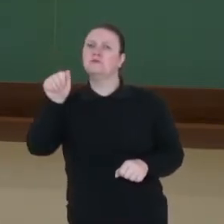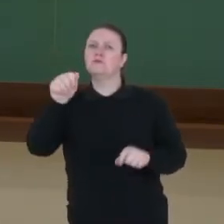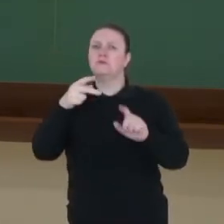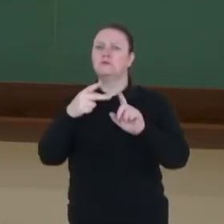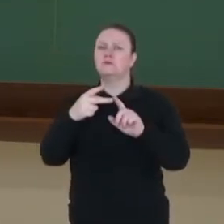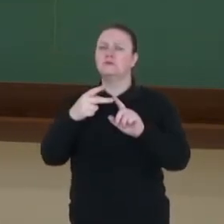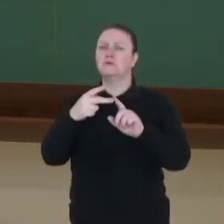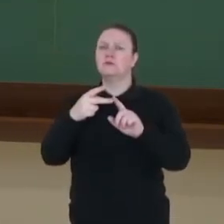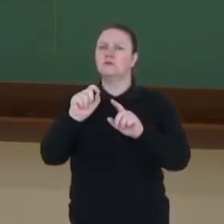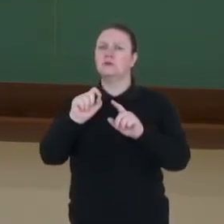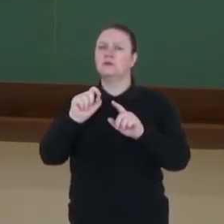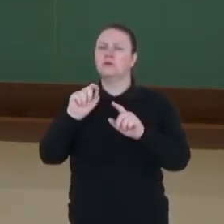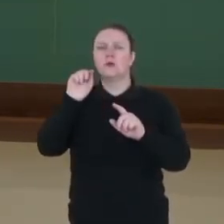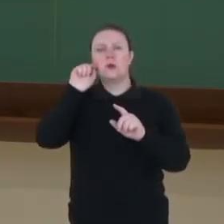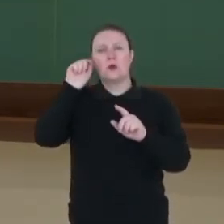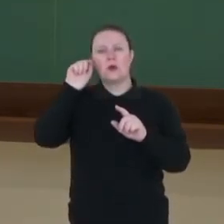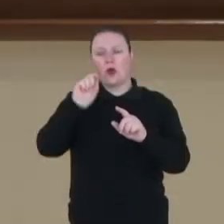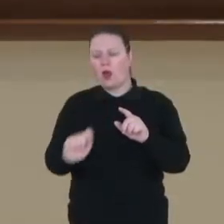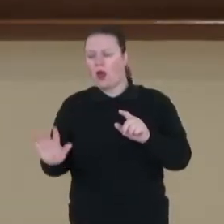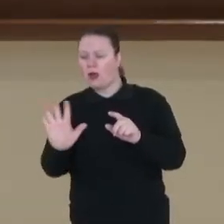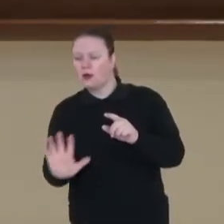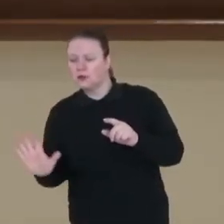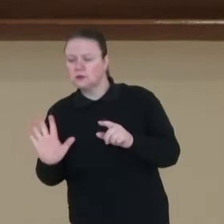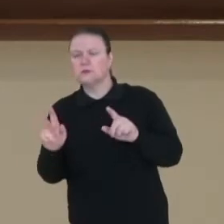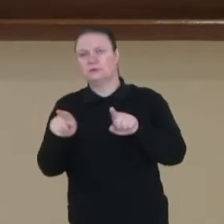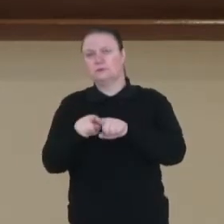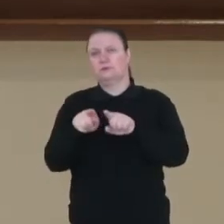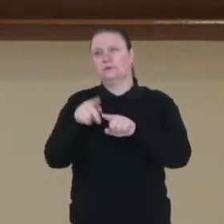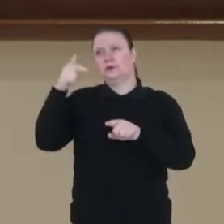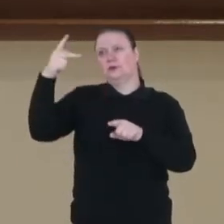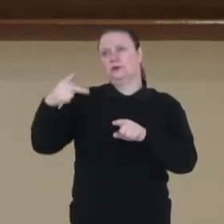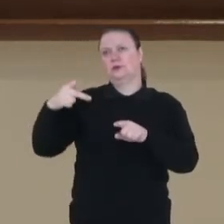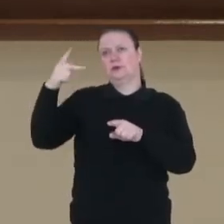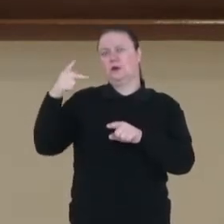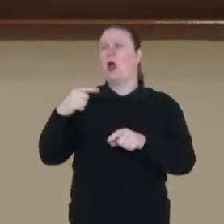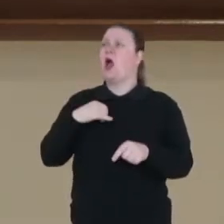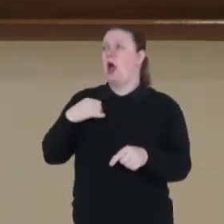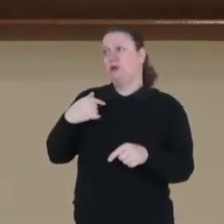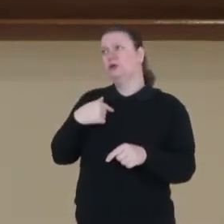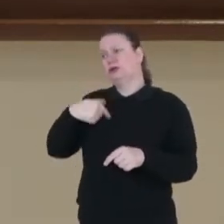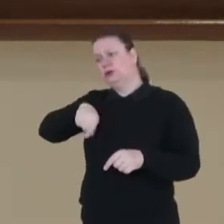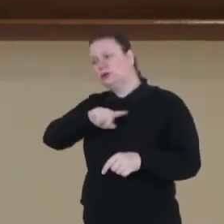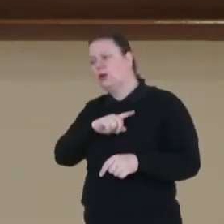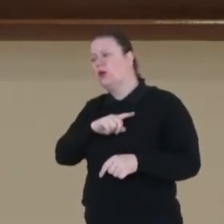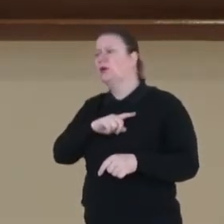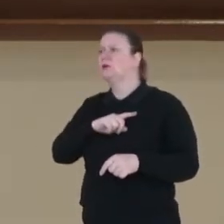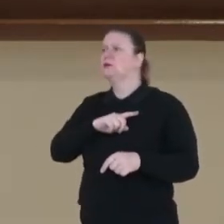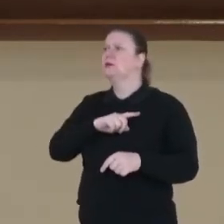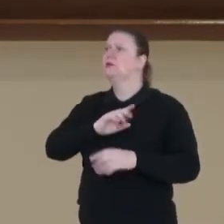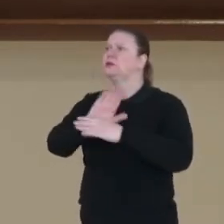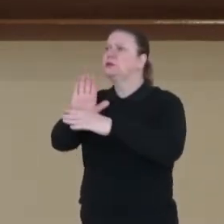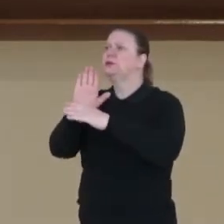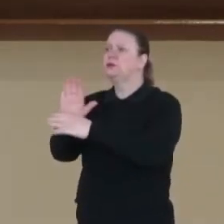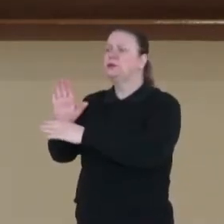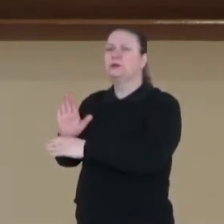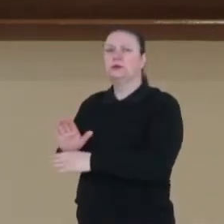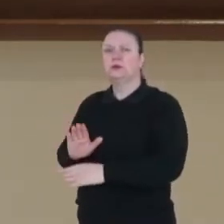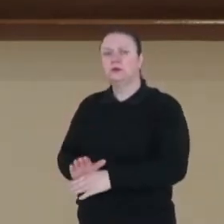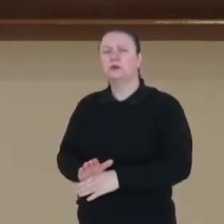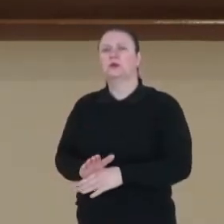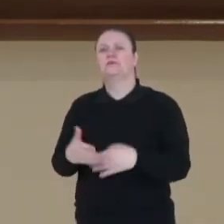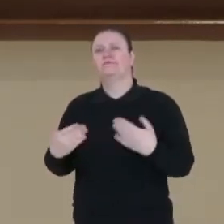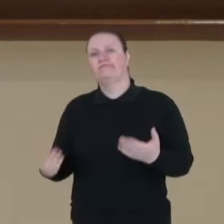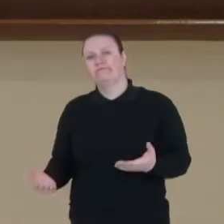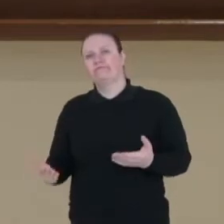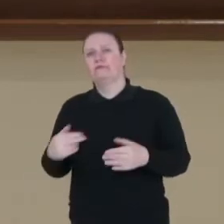neocolonizado, eles diziam que, na verdade, olha só que bondade, eles estavam levando a civilização para essas nações.